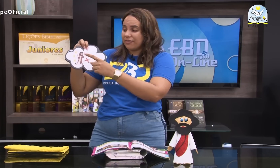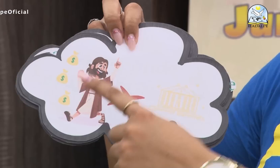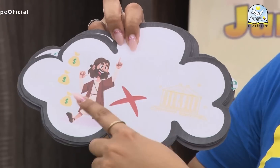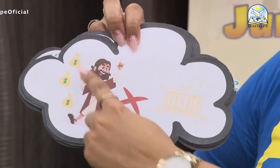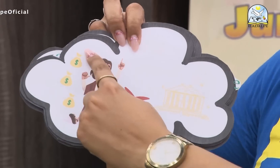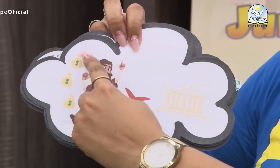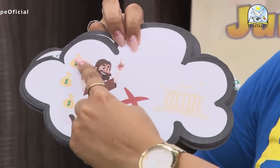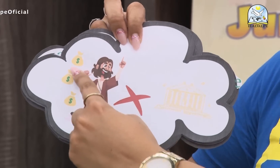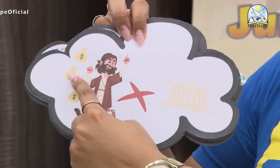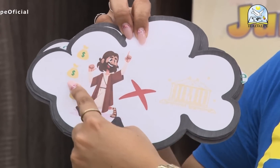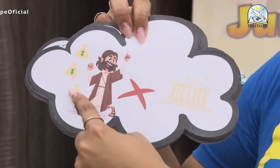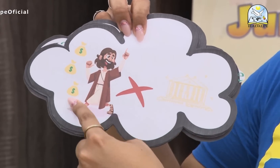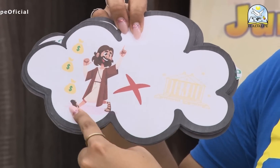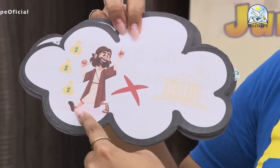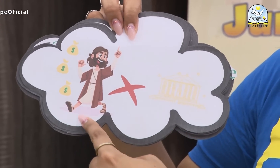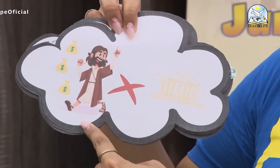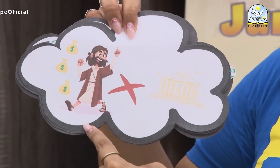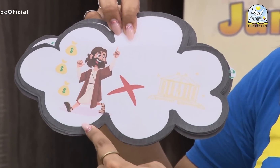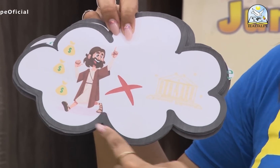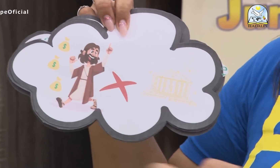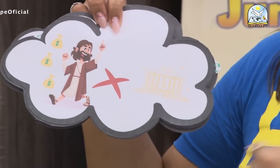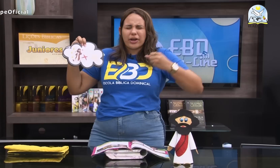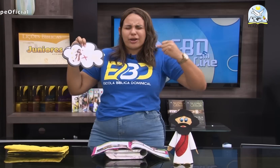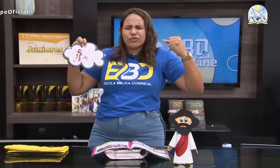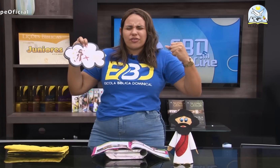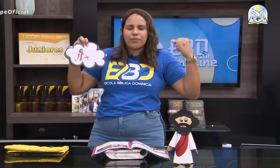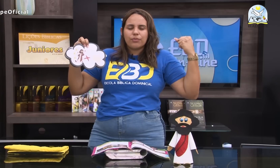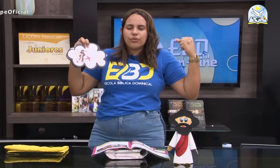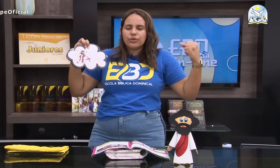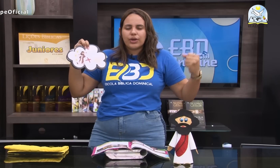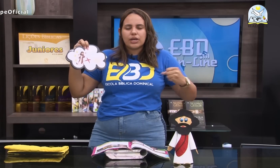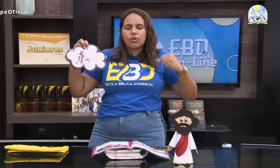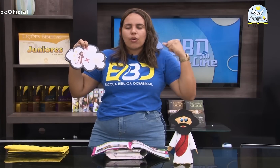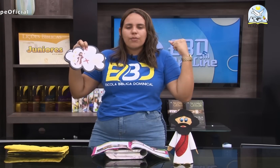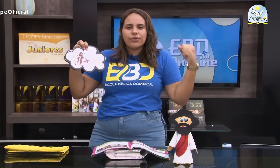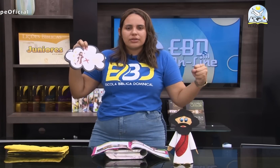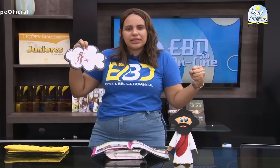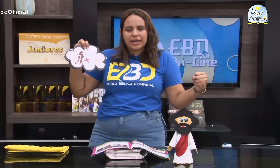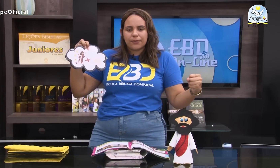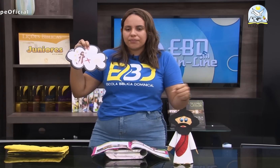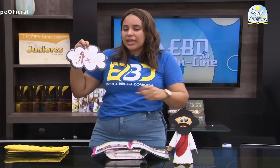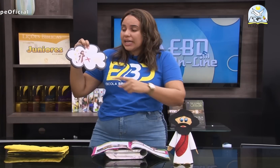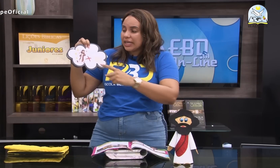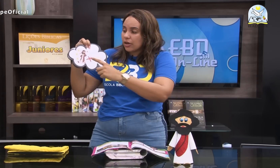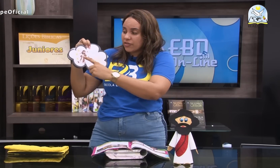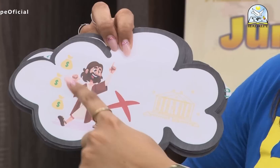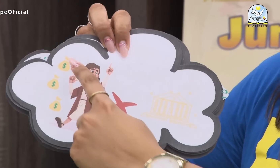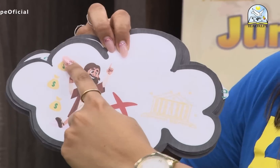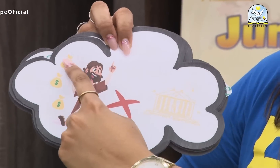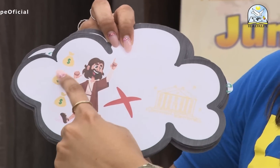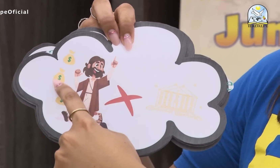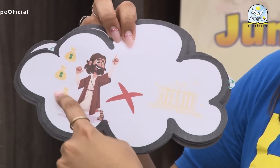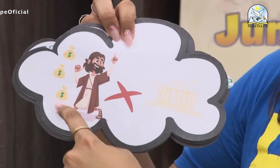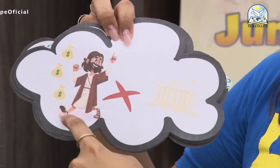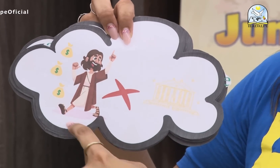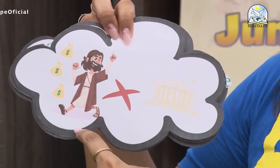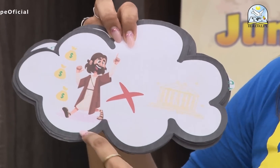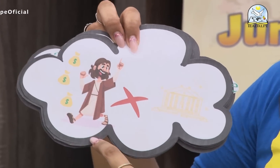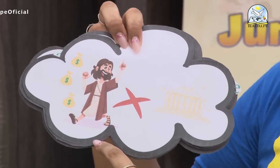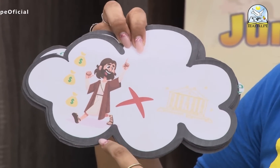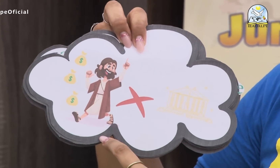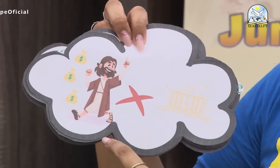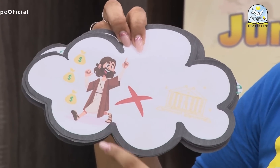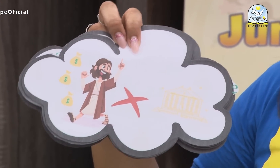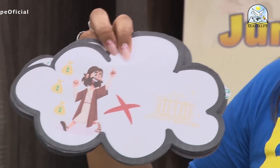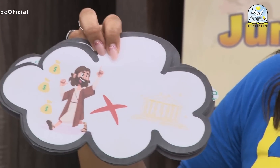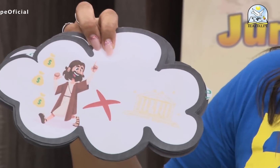precisa vender todos os seus bens, porque era um jovem muito rico, com muito dinheiro. Então você precisa vender todos